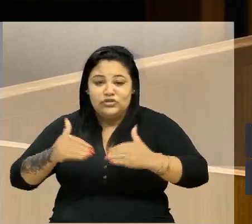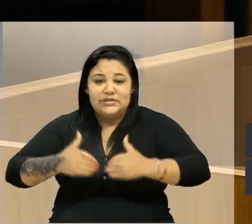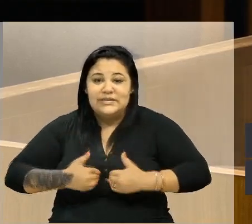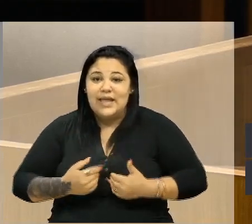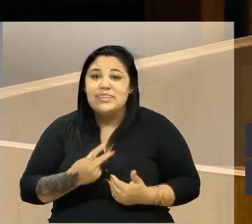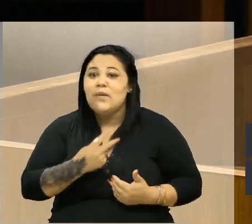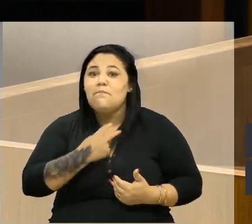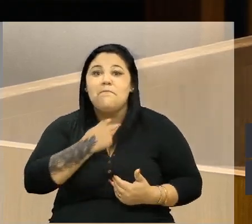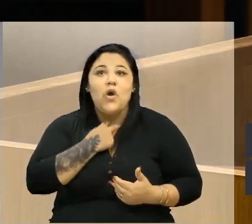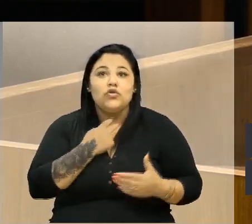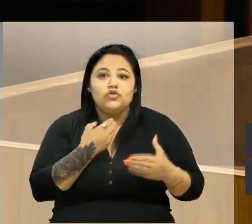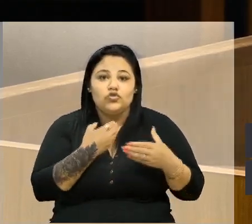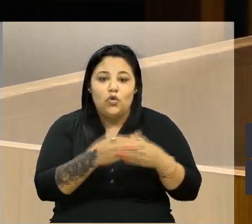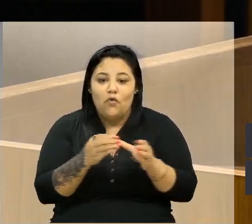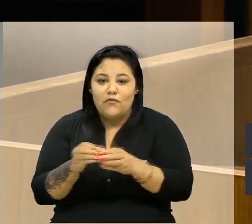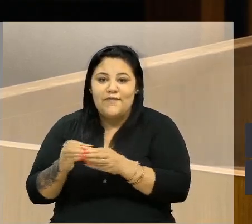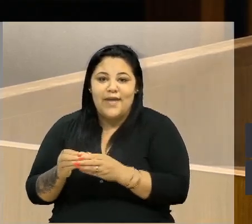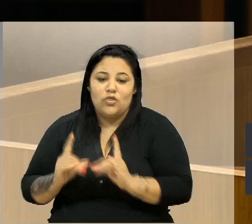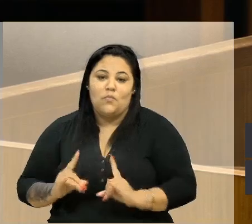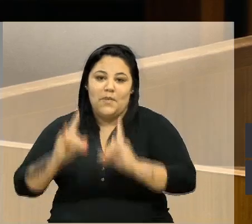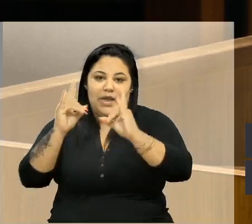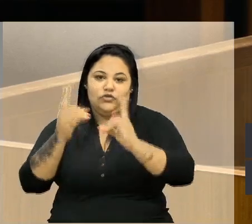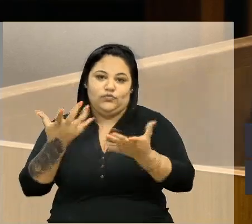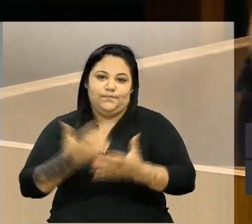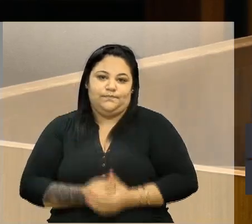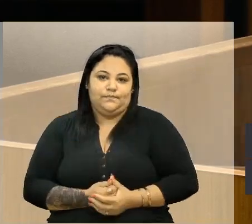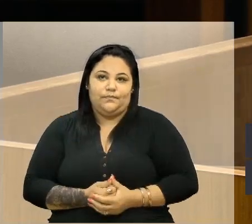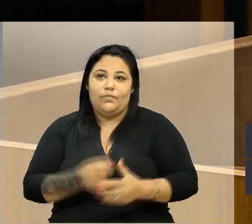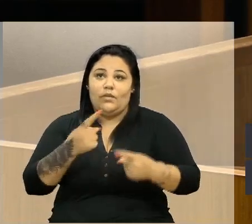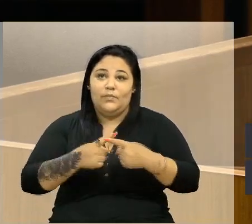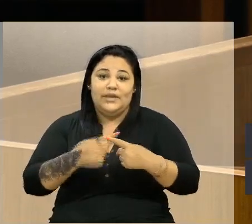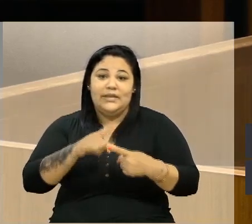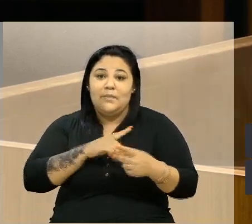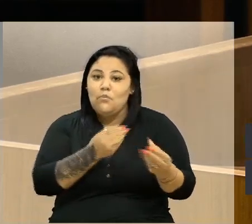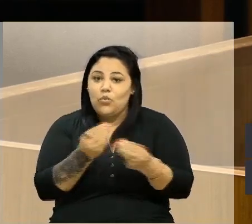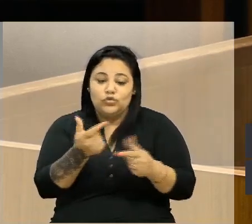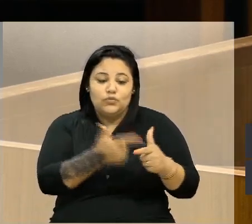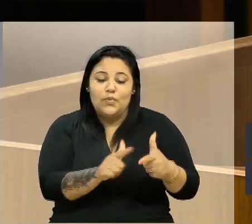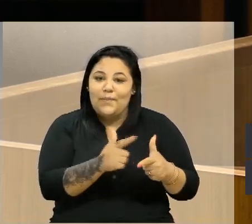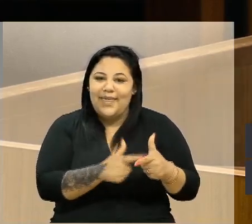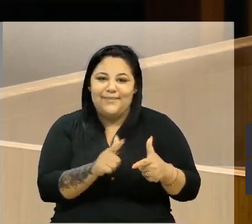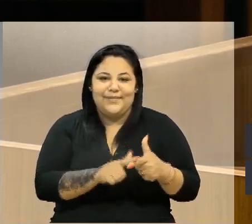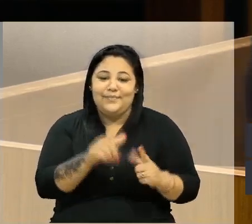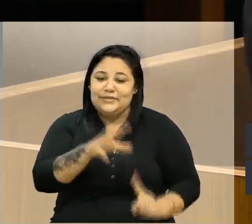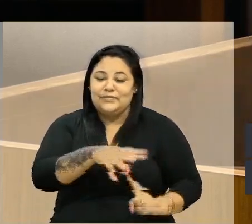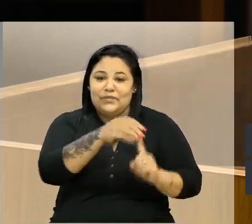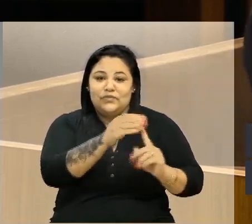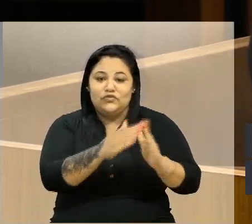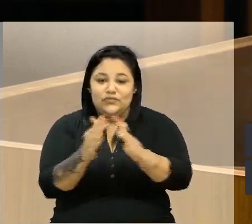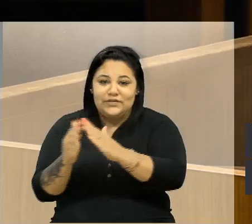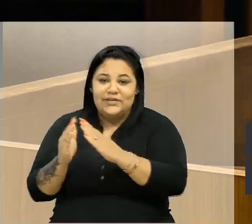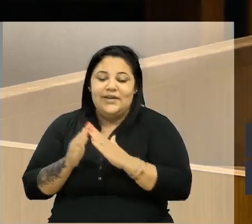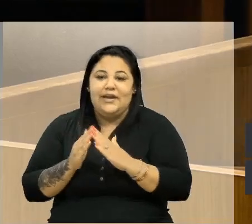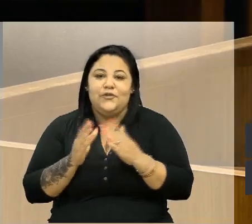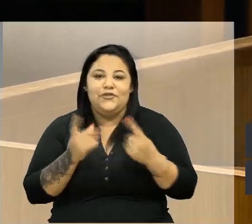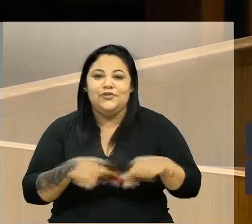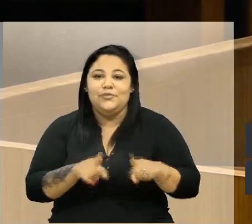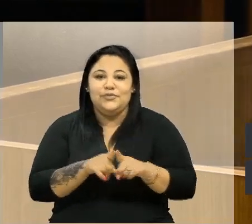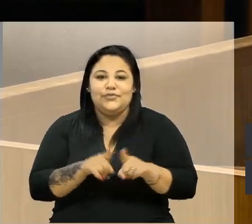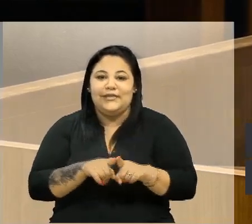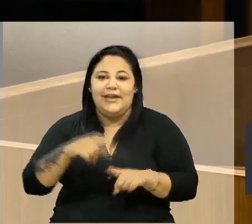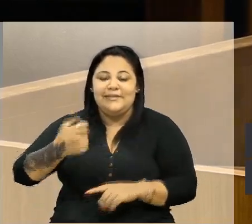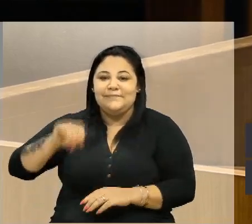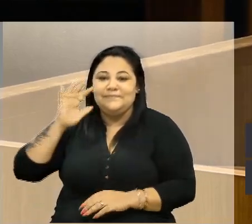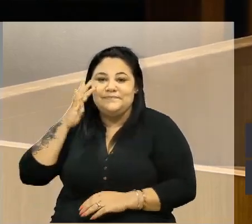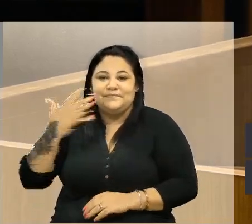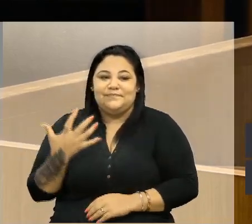pode conviver num prédio, porque tem muitos problemas, inclusive com vizinhança. Nós precisamos de solução para